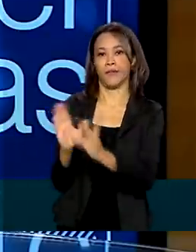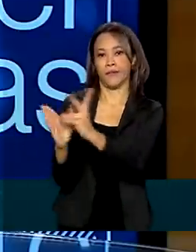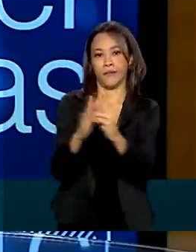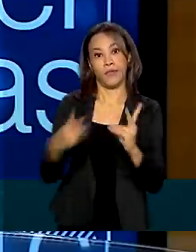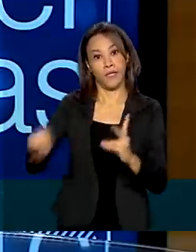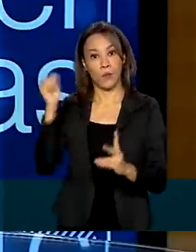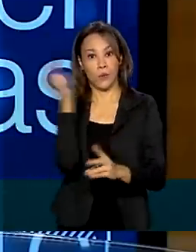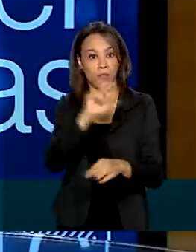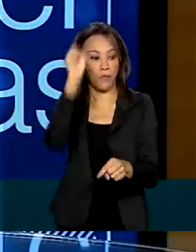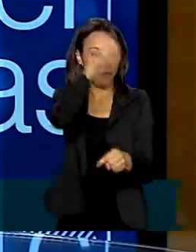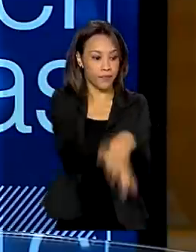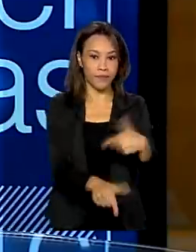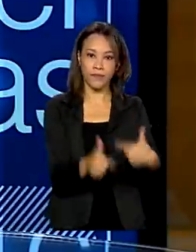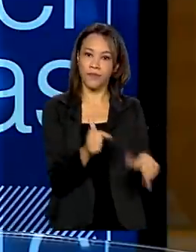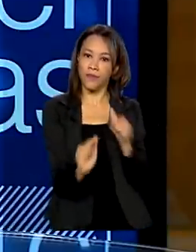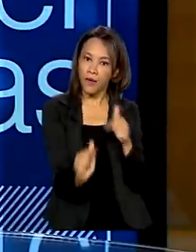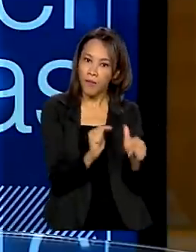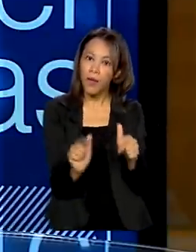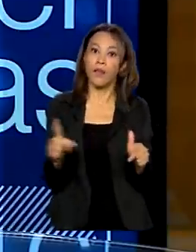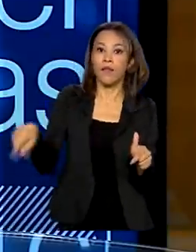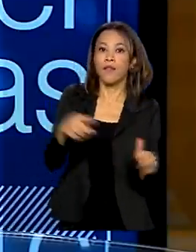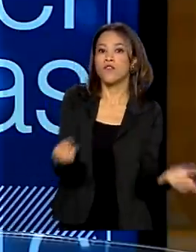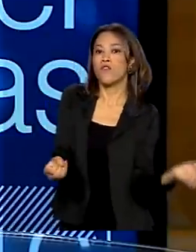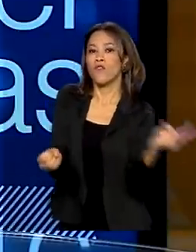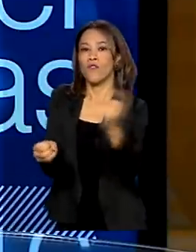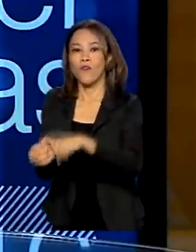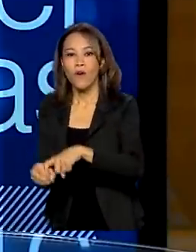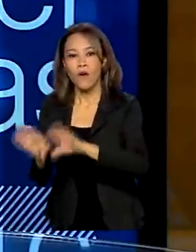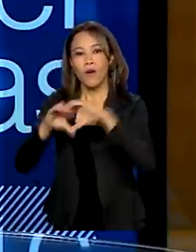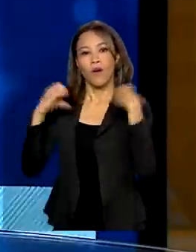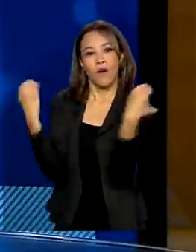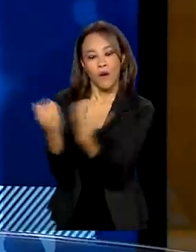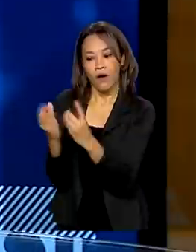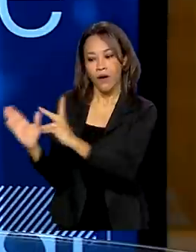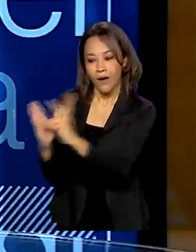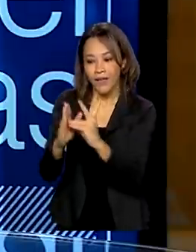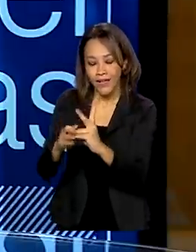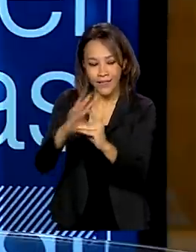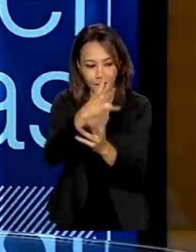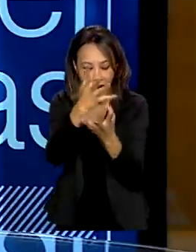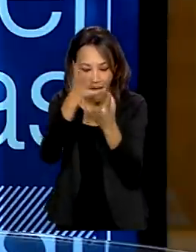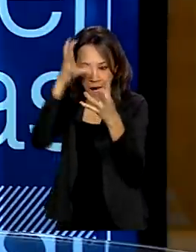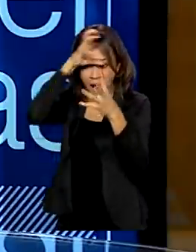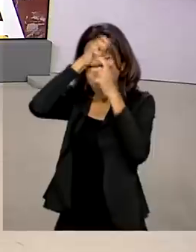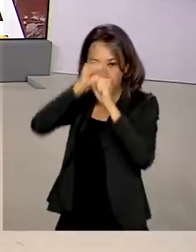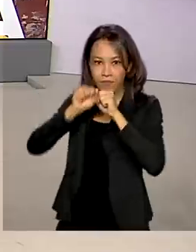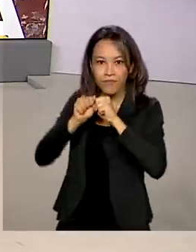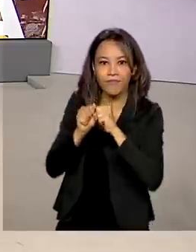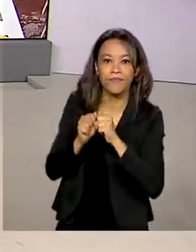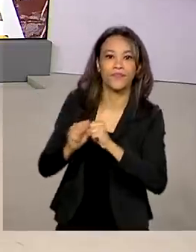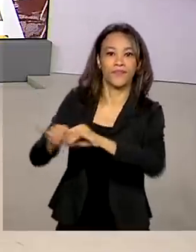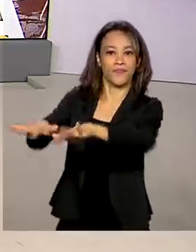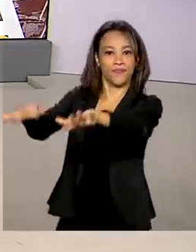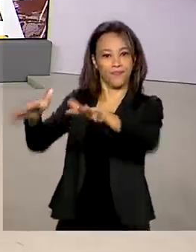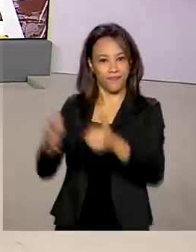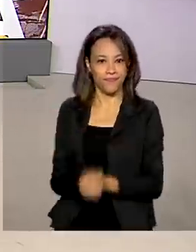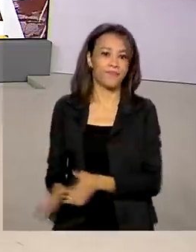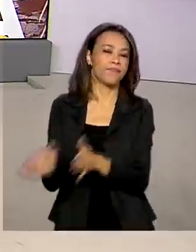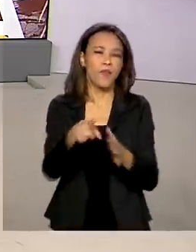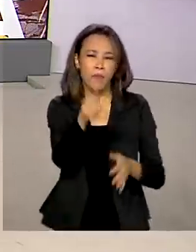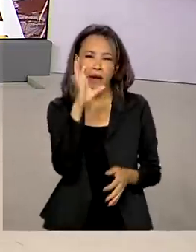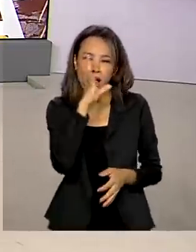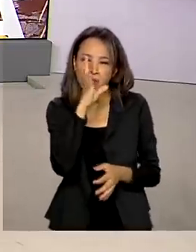mercado de trabalho e também, quando voltem para as aldeias, possam ser disseminadores do conhecimento. Para assistir a